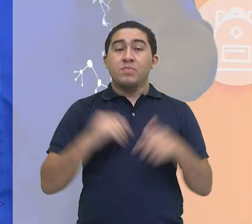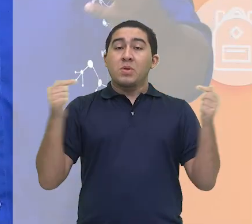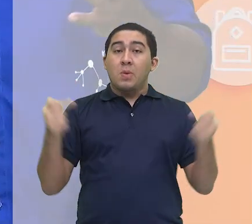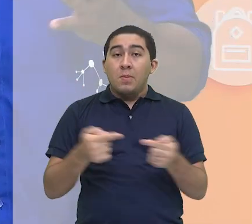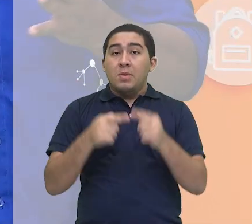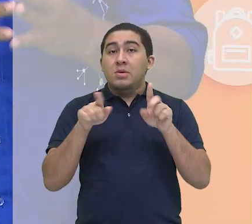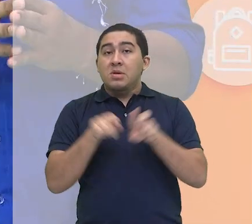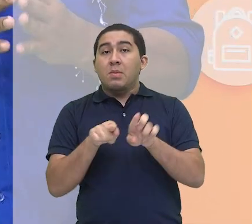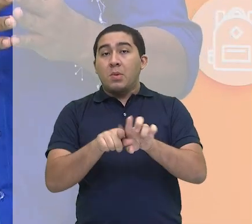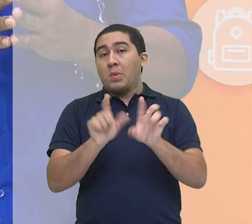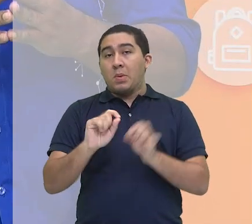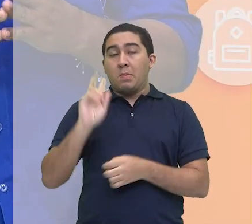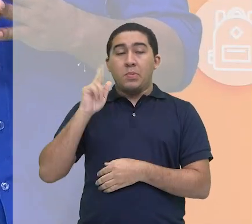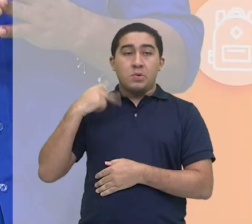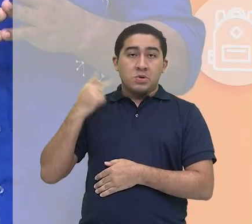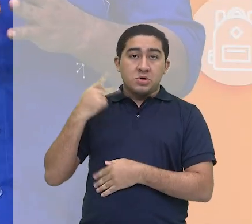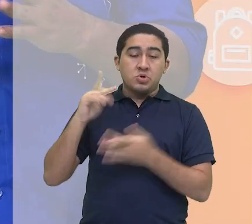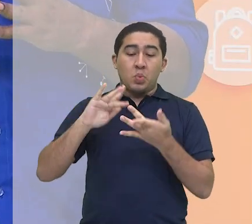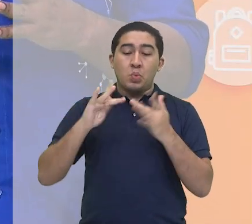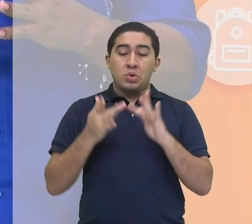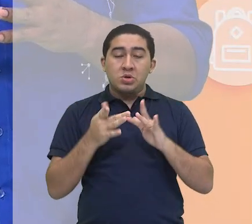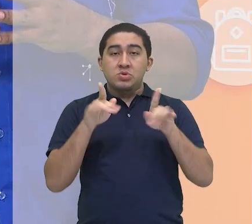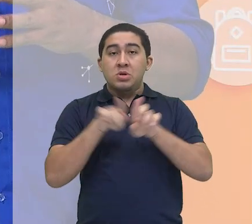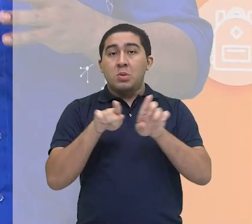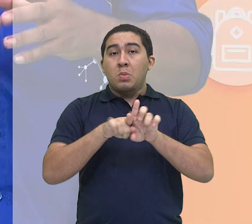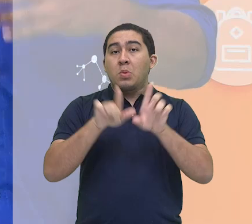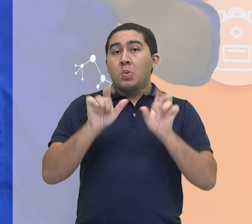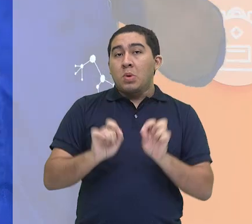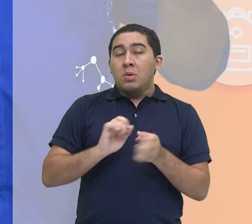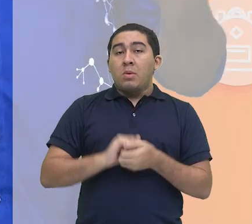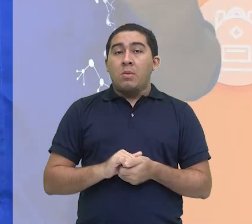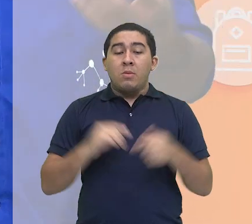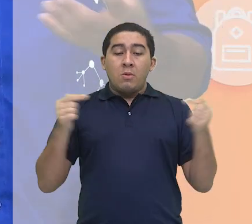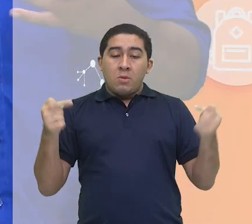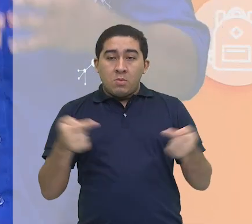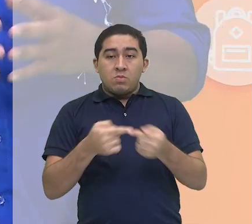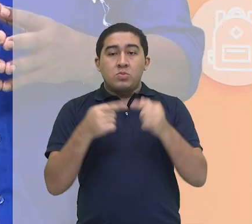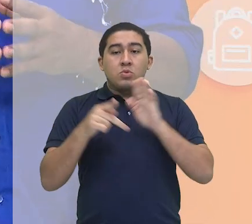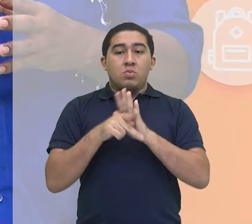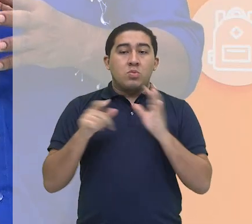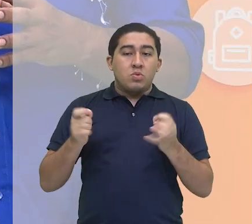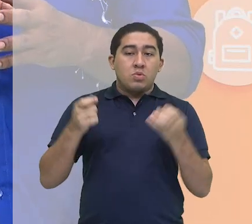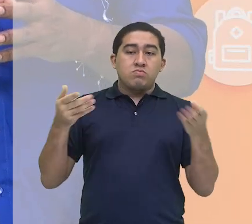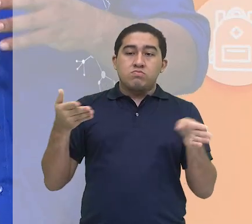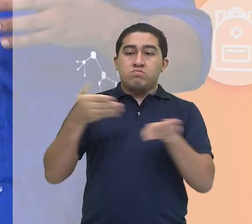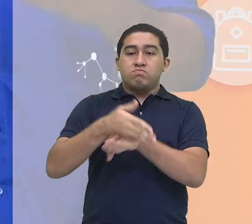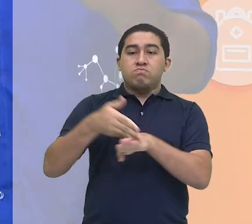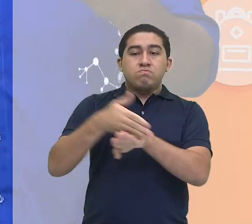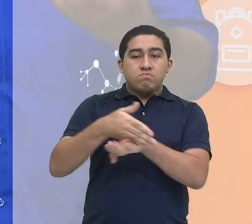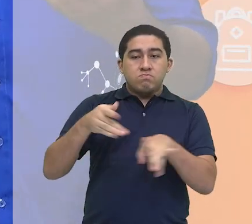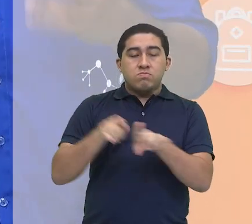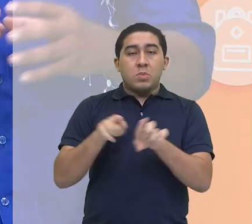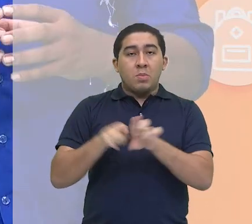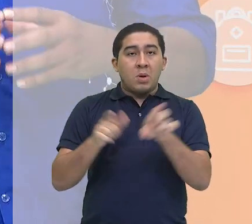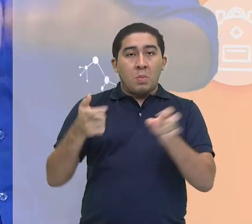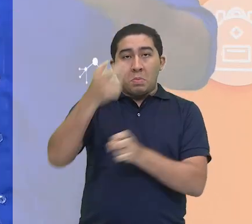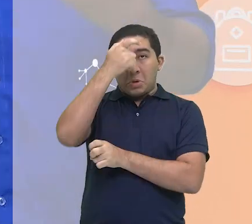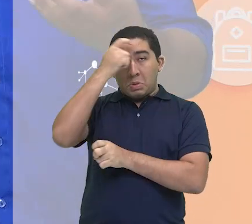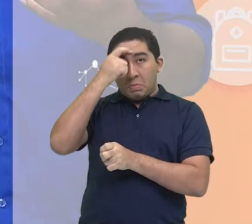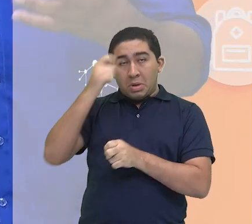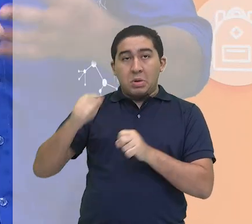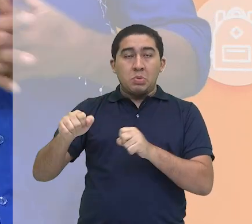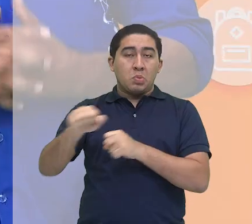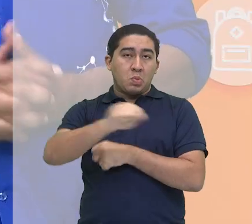aí com a questão da política, com a questão também voltada para o engajamento, o senso comum, o